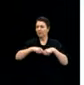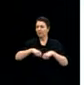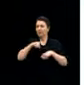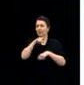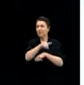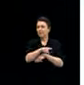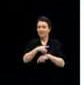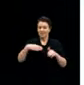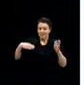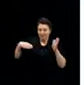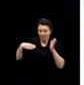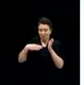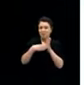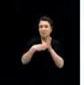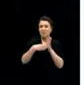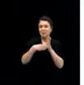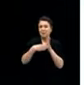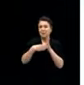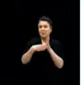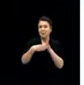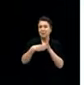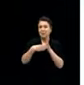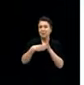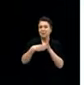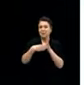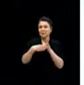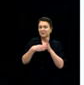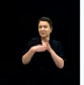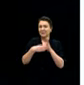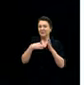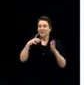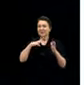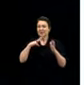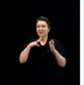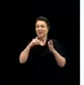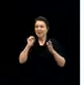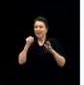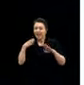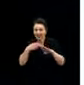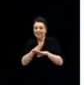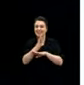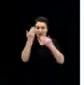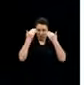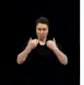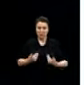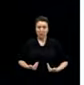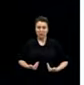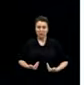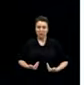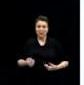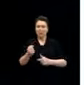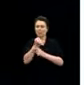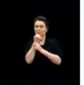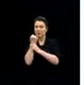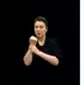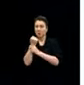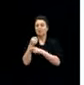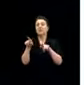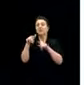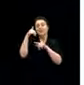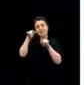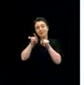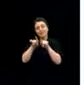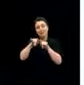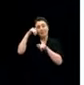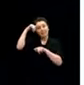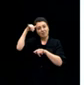essa barreira, e essa barreira contra agentes invasores e também proteger, evitar, né, a perda de líquidos do